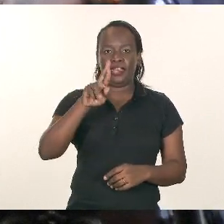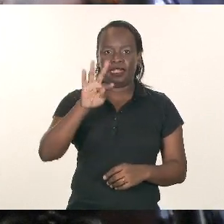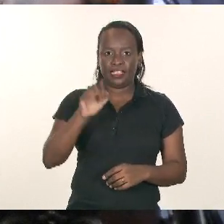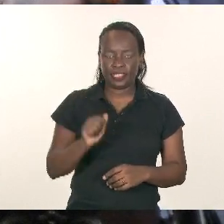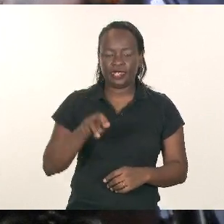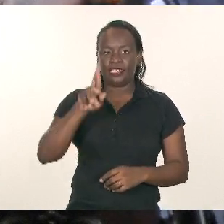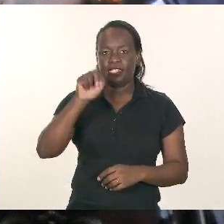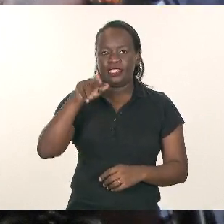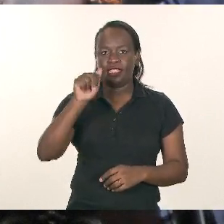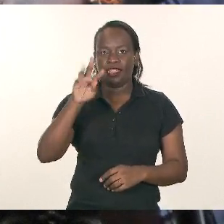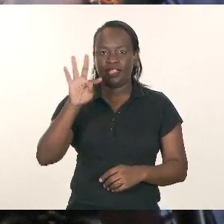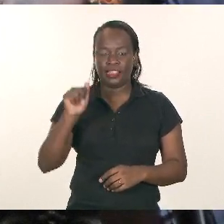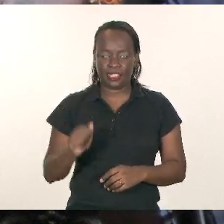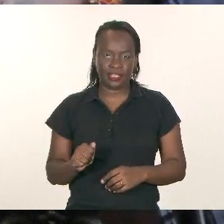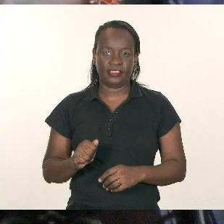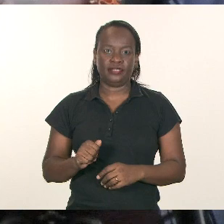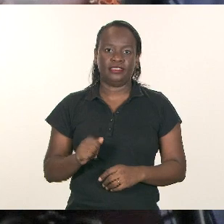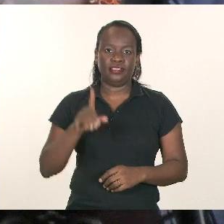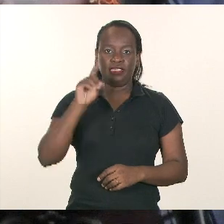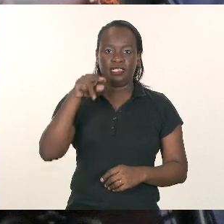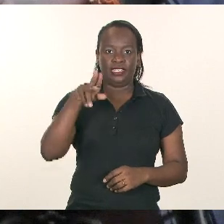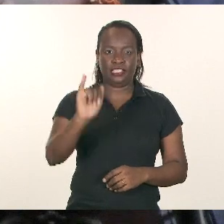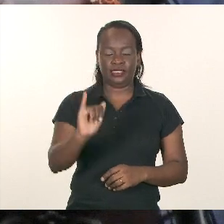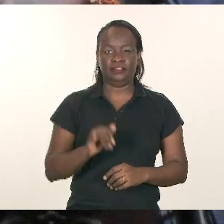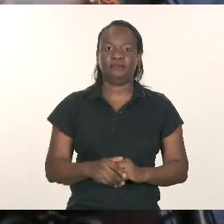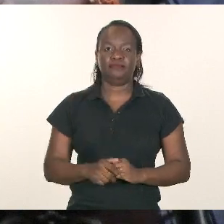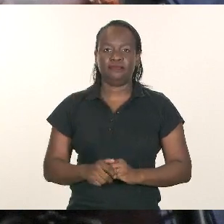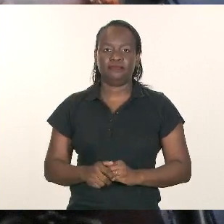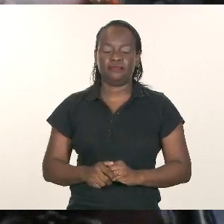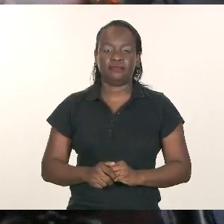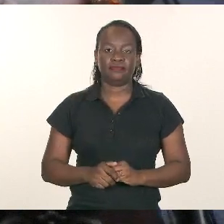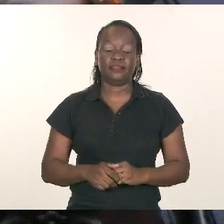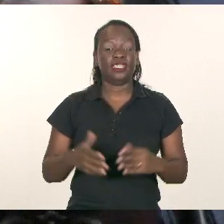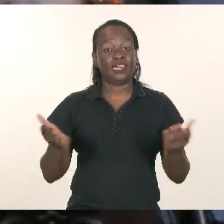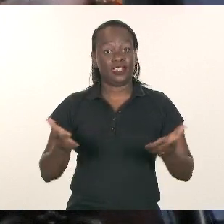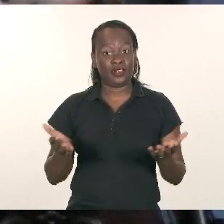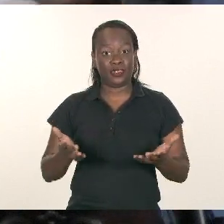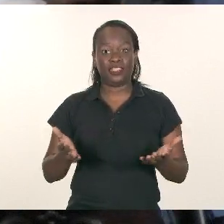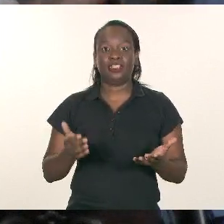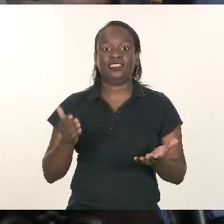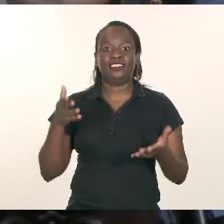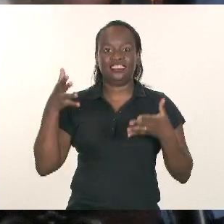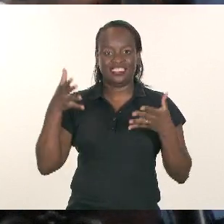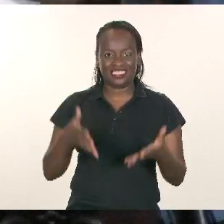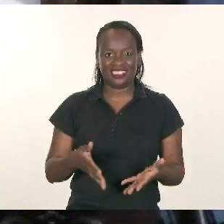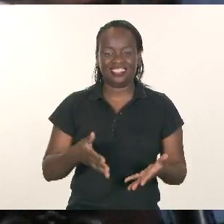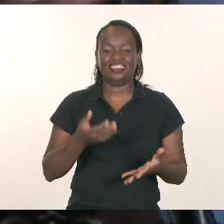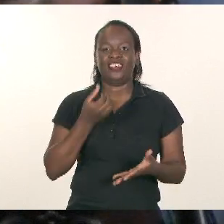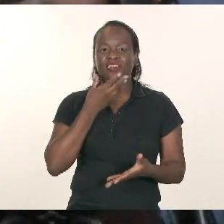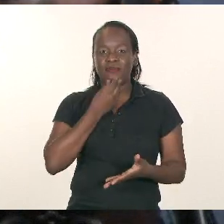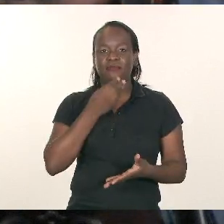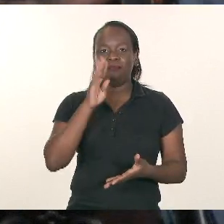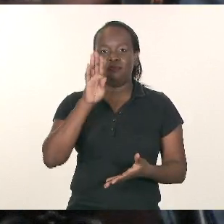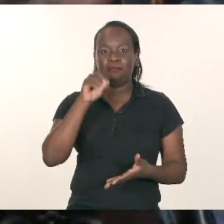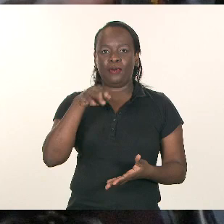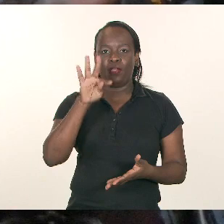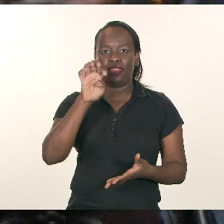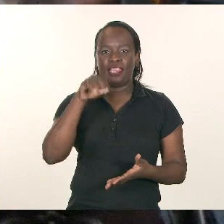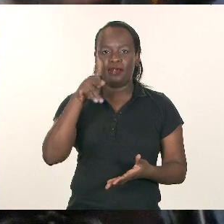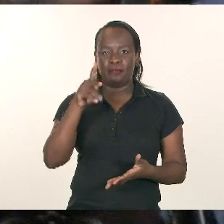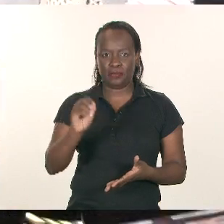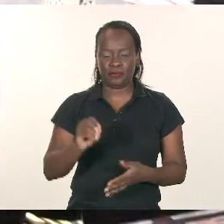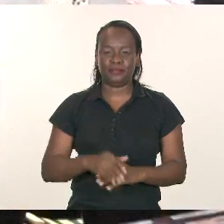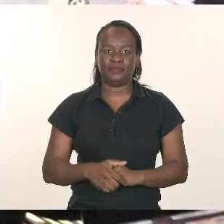deputada Renata, deputada Dani. E agora entrou Bom Tempo.